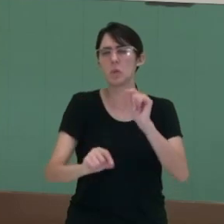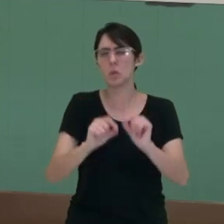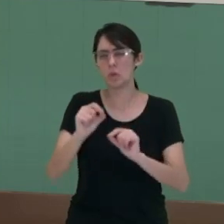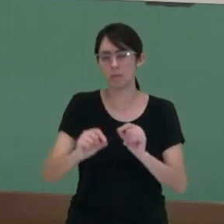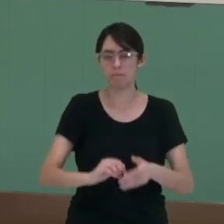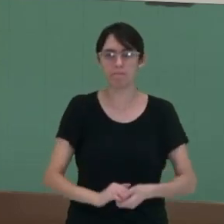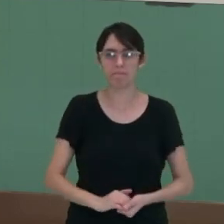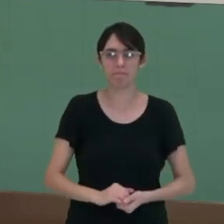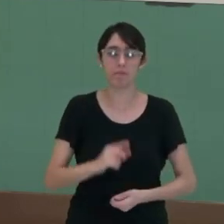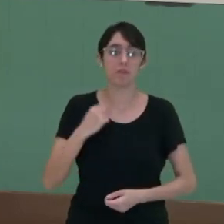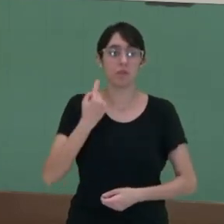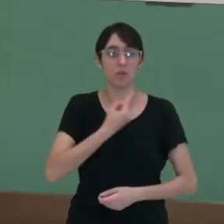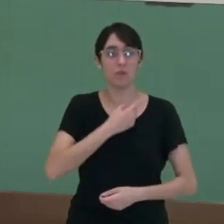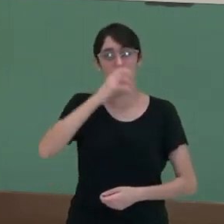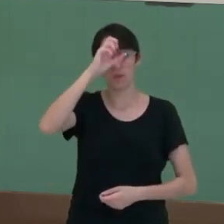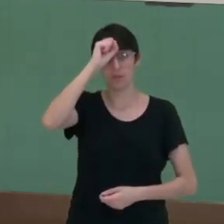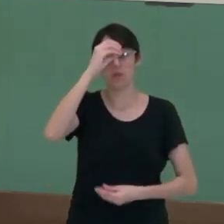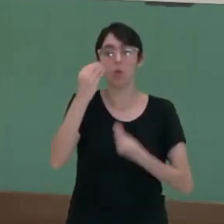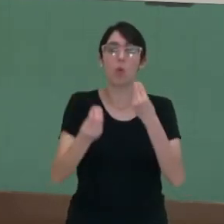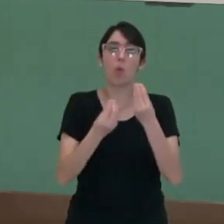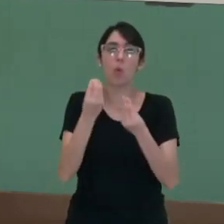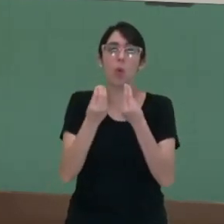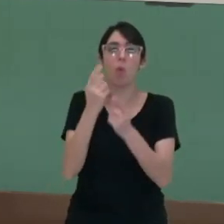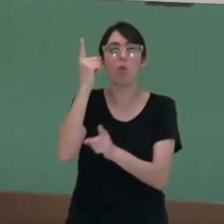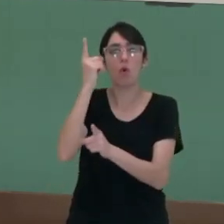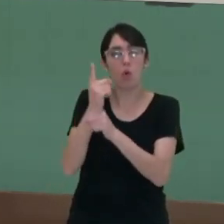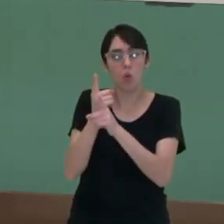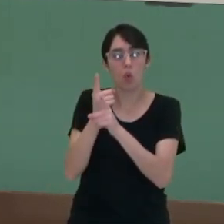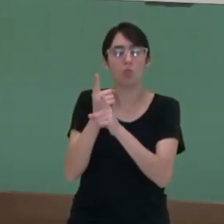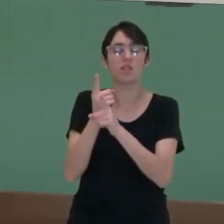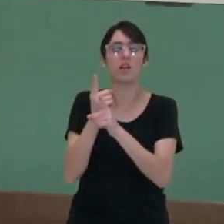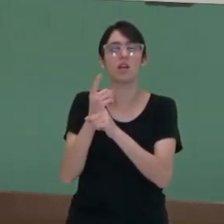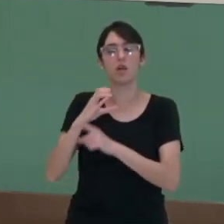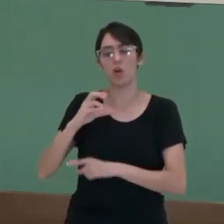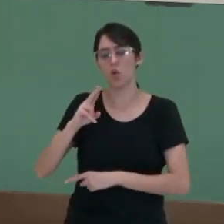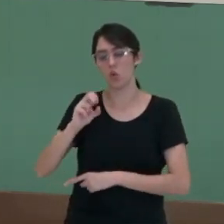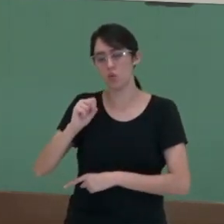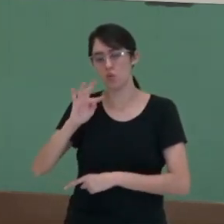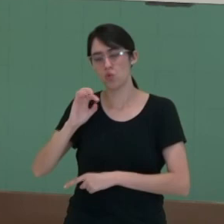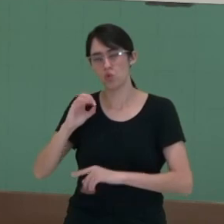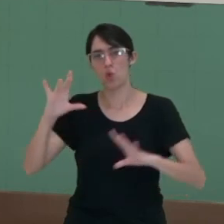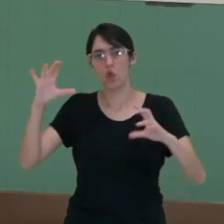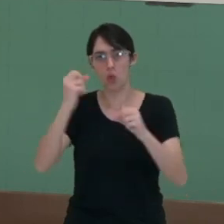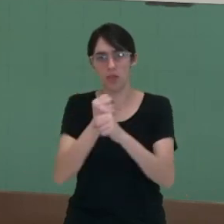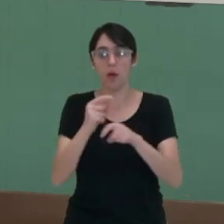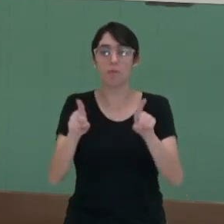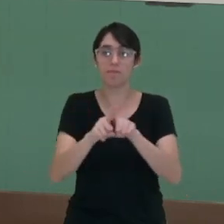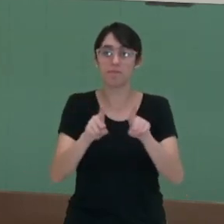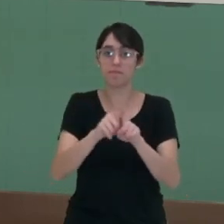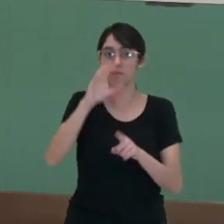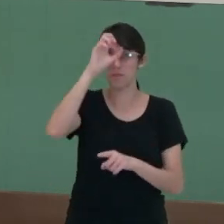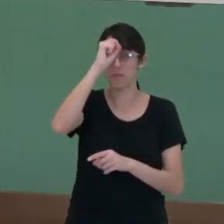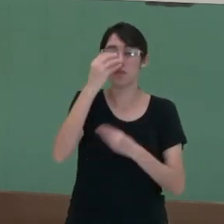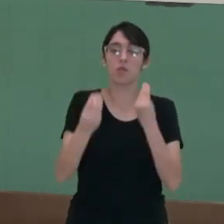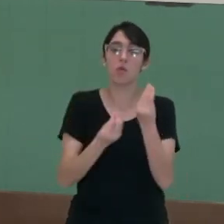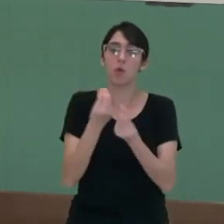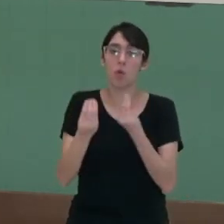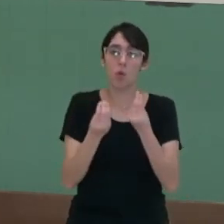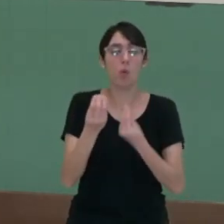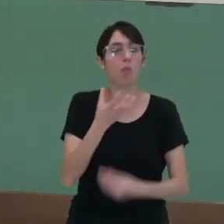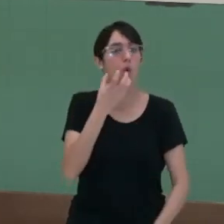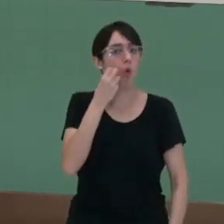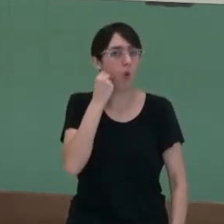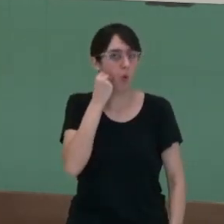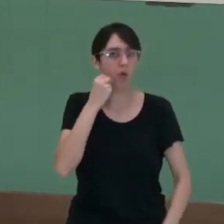gente trabalhou como a gente determina a função custo total, aprendemos a montar a função lucro, que